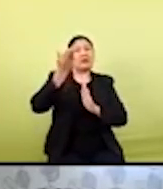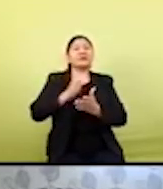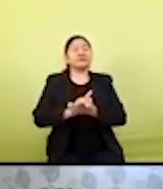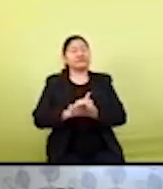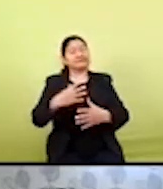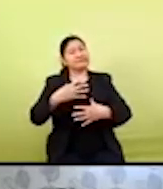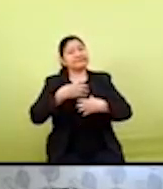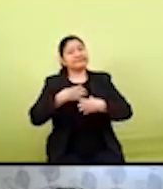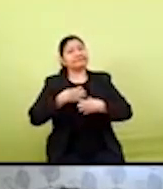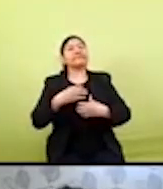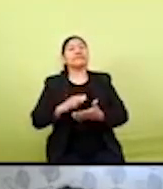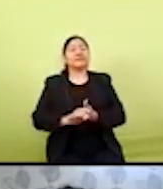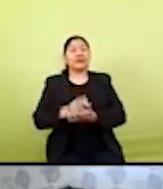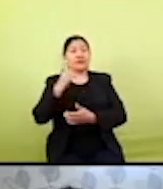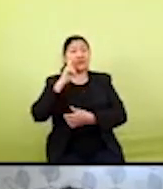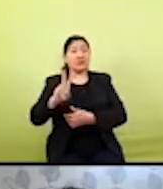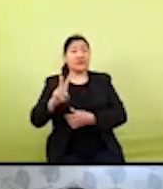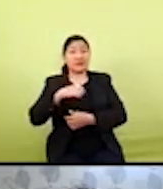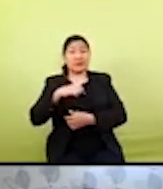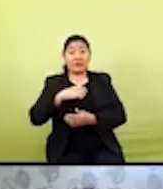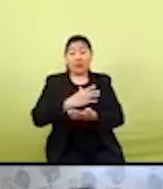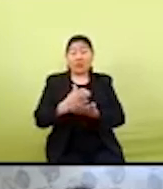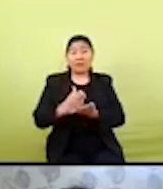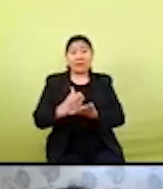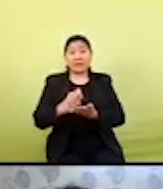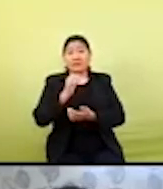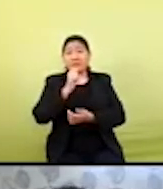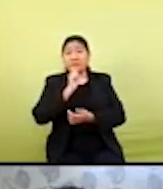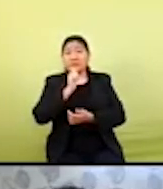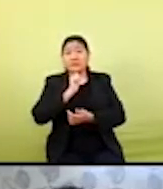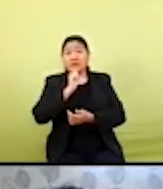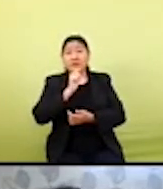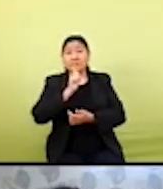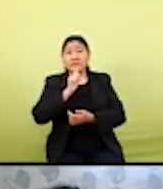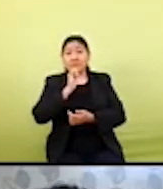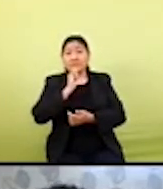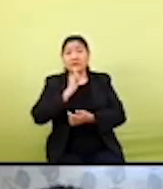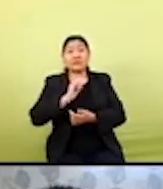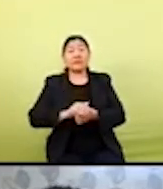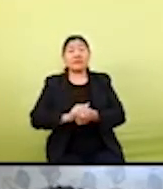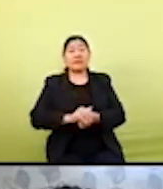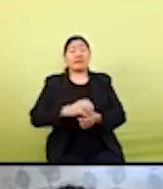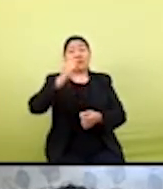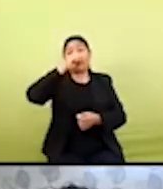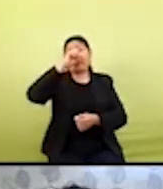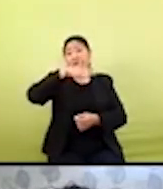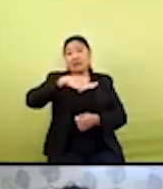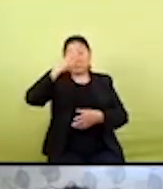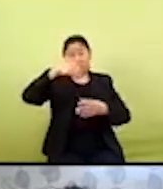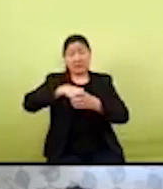Aline falou sobre o aumento dos registros de violência no LIC 180, a Casa da Mulher Brasileira